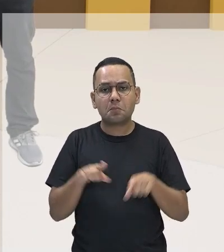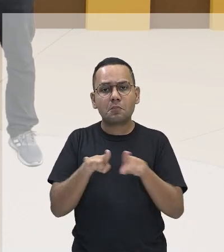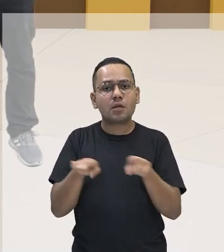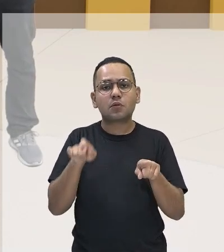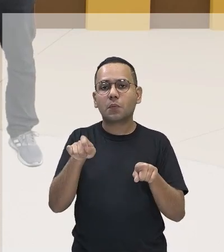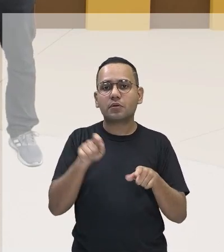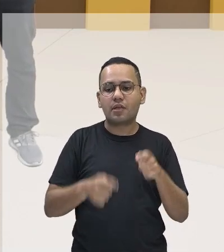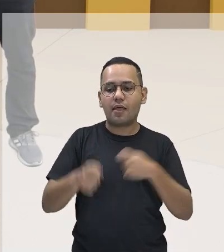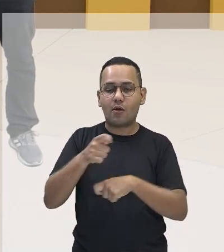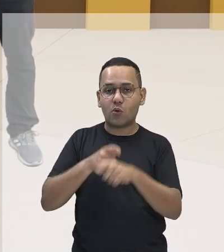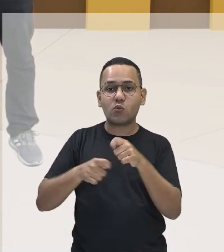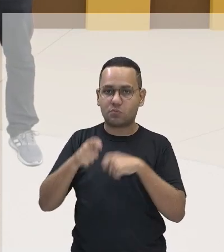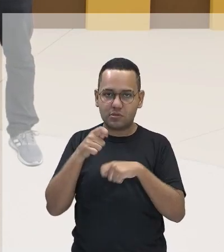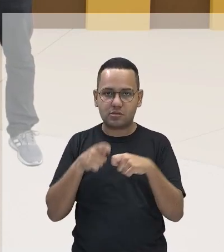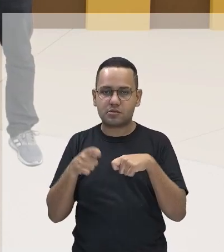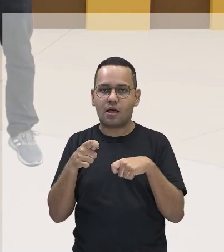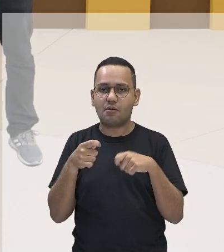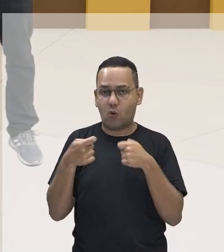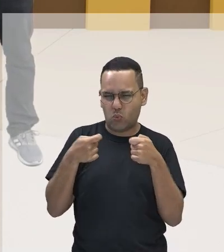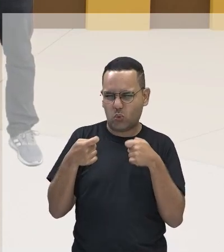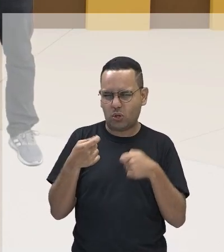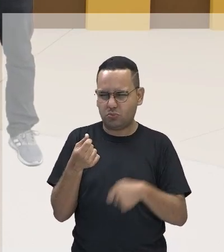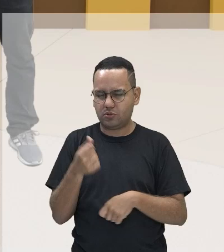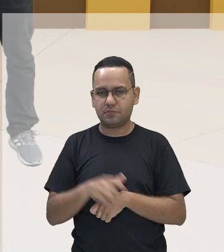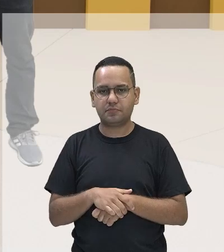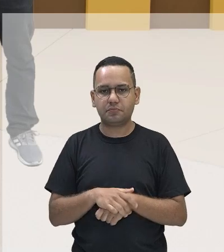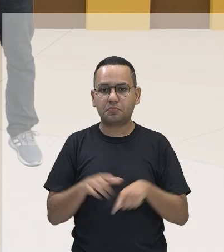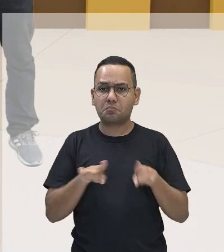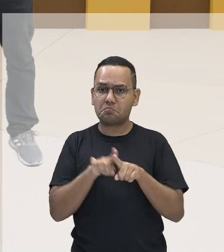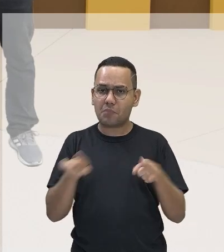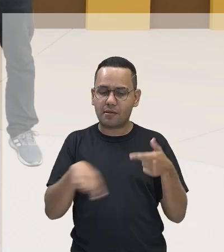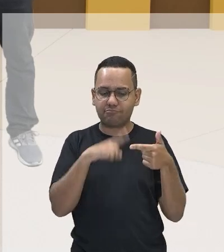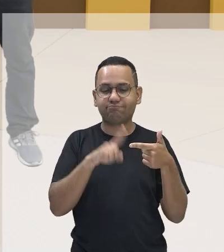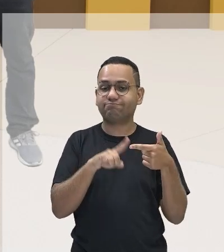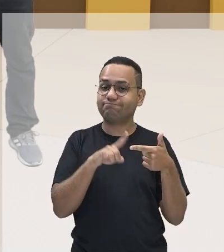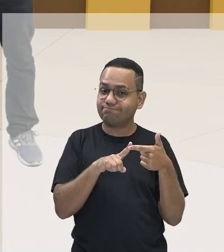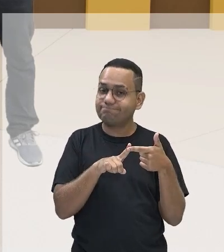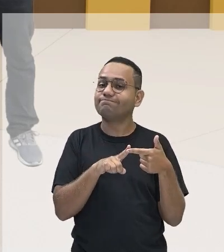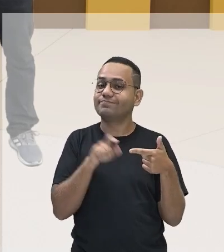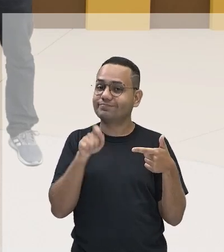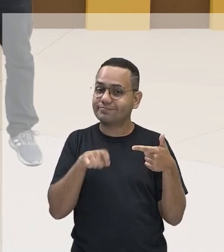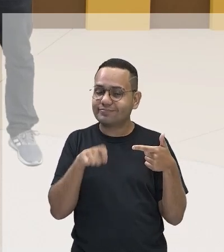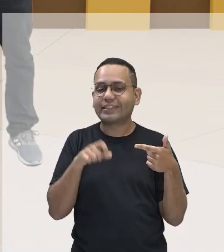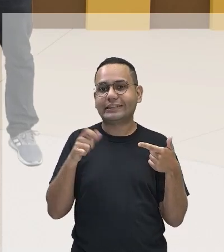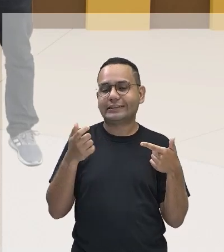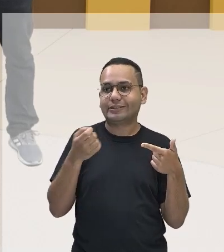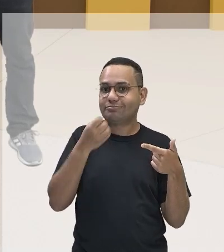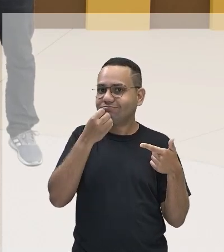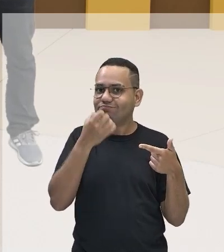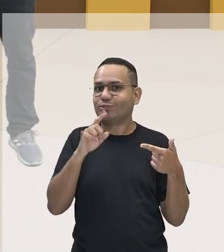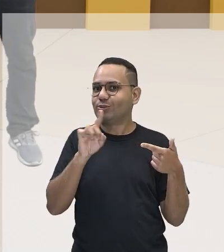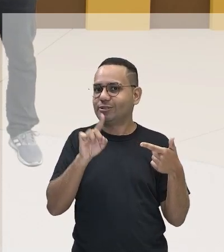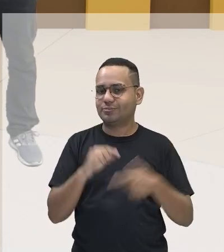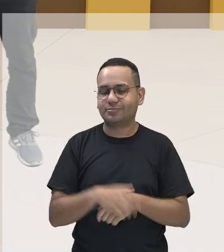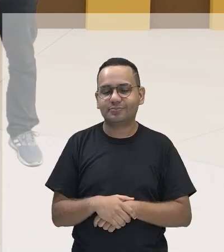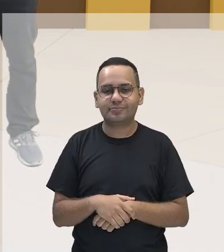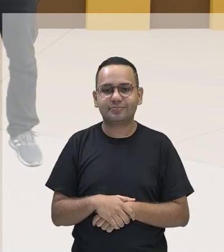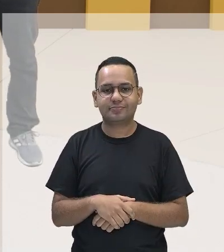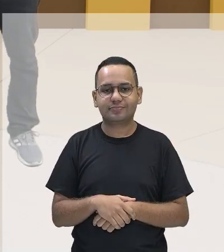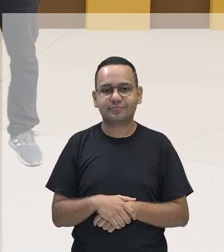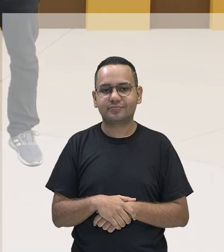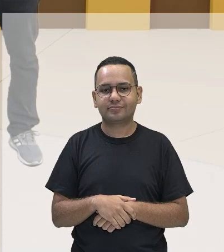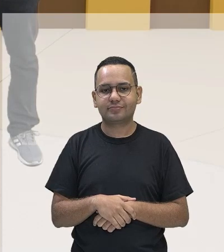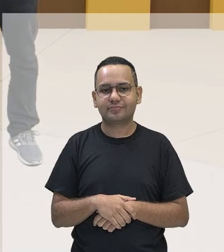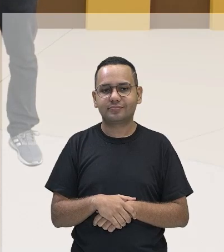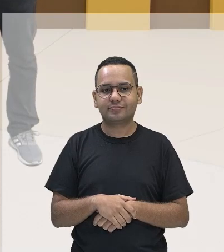em relação a isso, tá? Então, restaurante também é um vilão muito malvado, vamos dizer assim, né, Thiago? Com certeza, né? Vamos